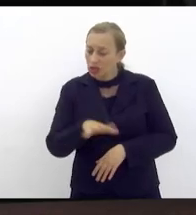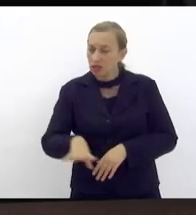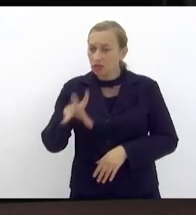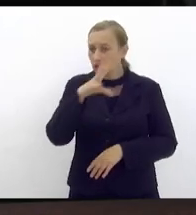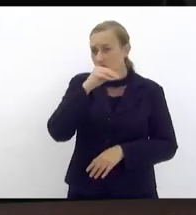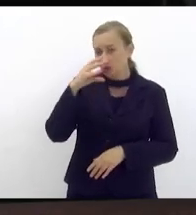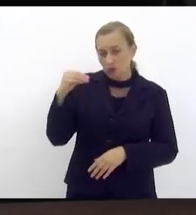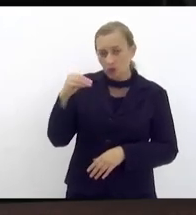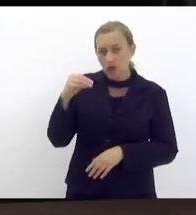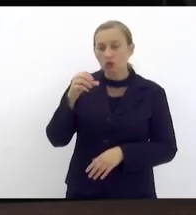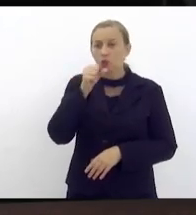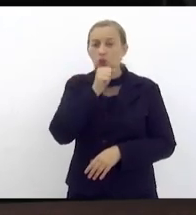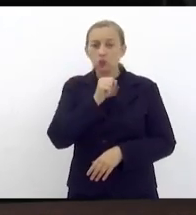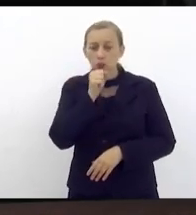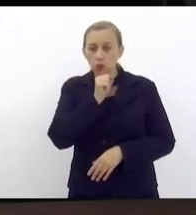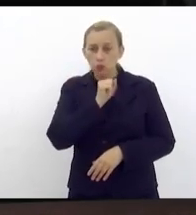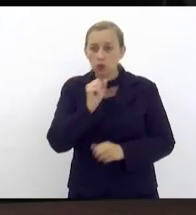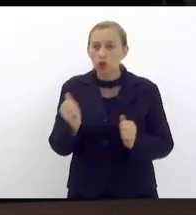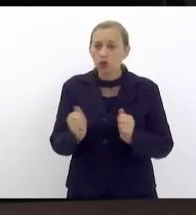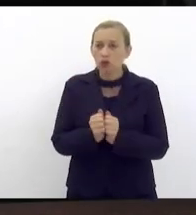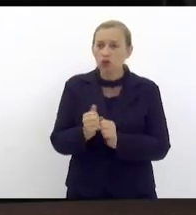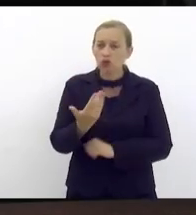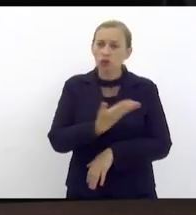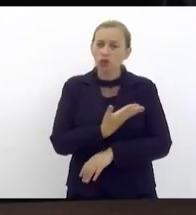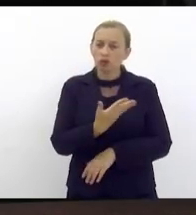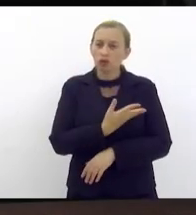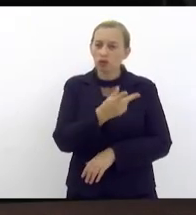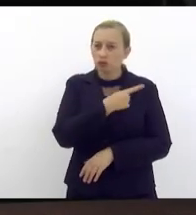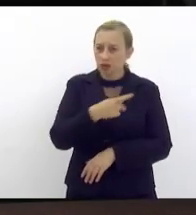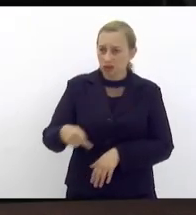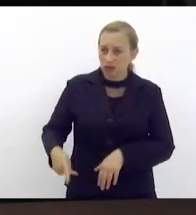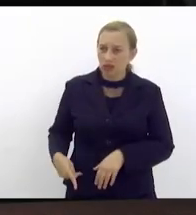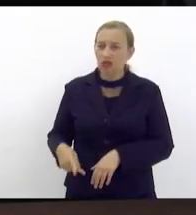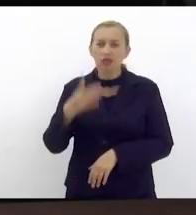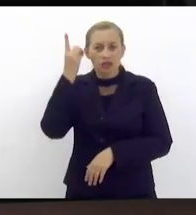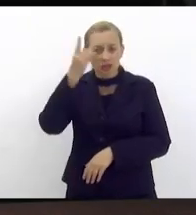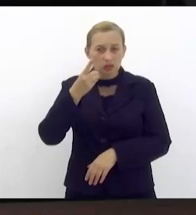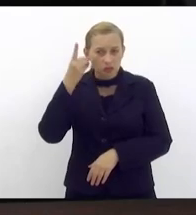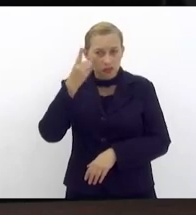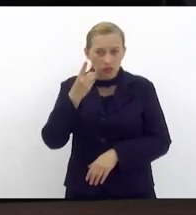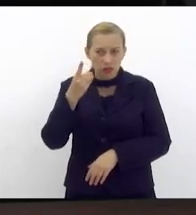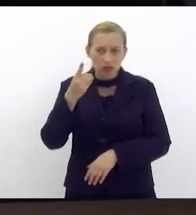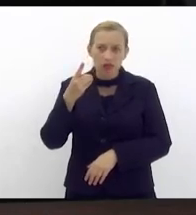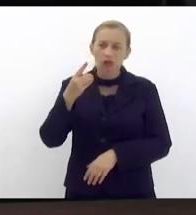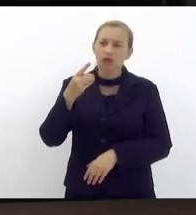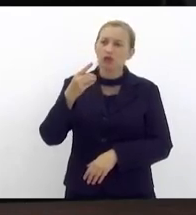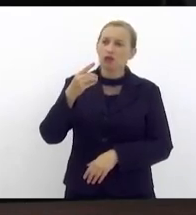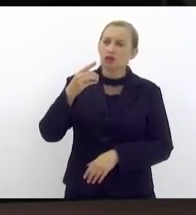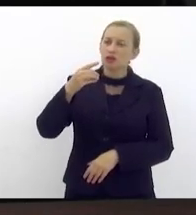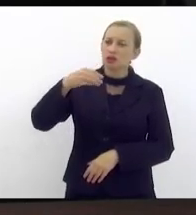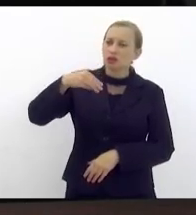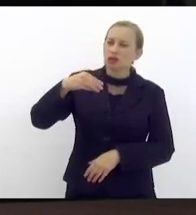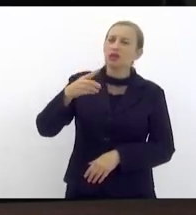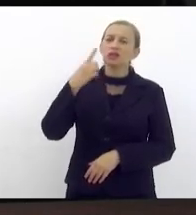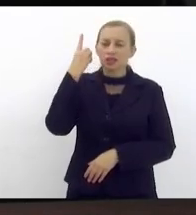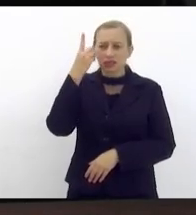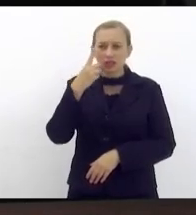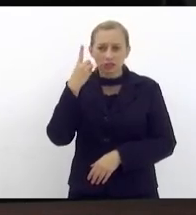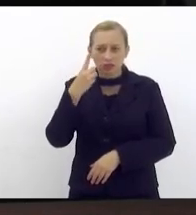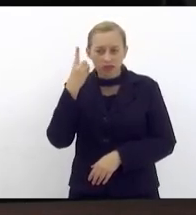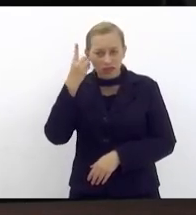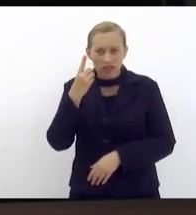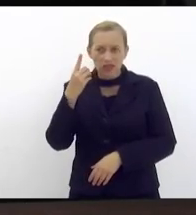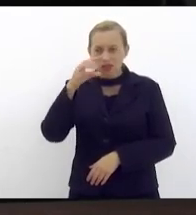Adolescente do Idoso junto ao nosso querido Presidente Deputado munimento deputada Tia Jô